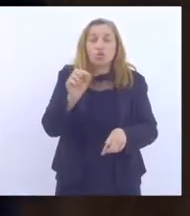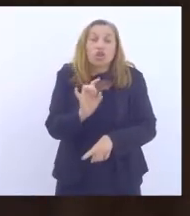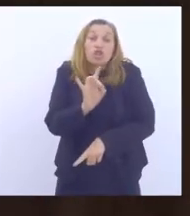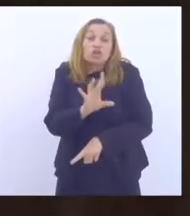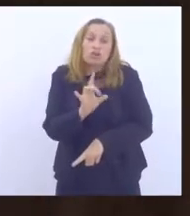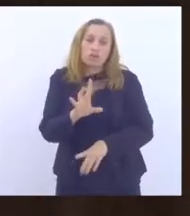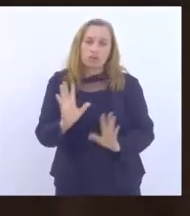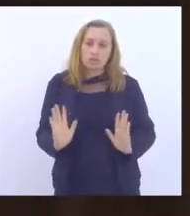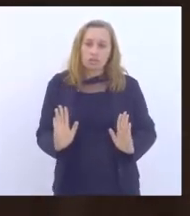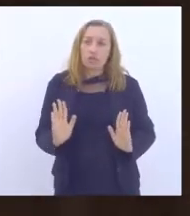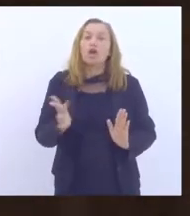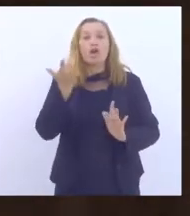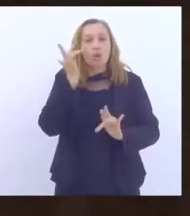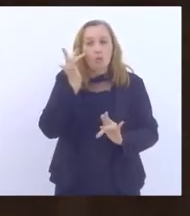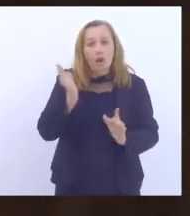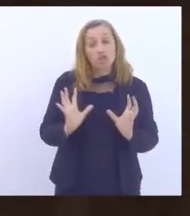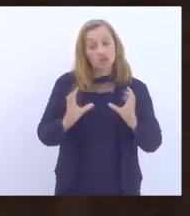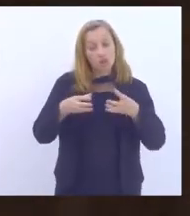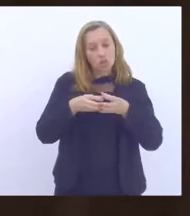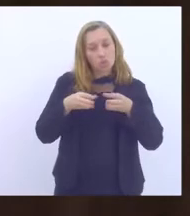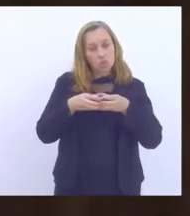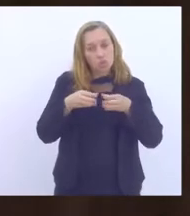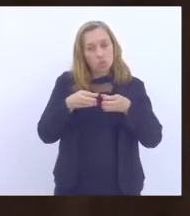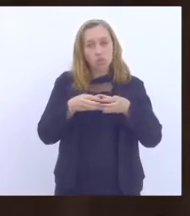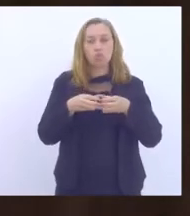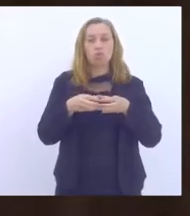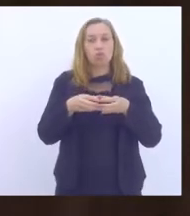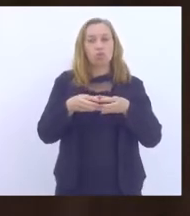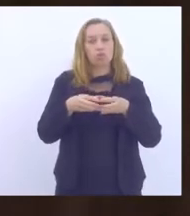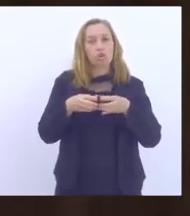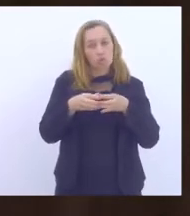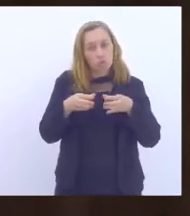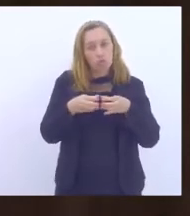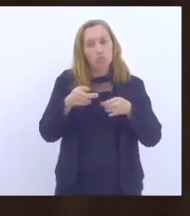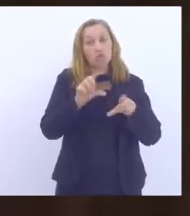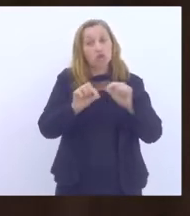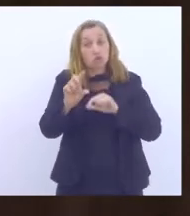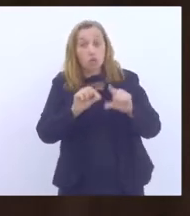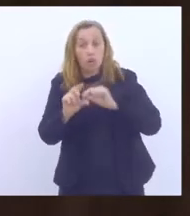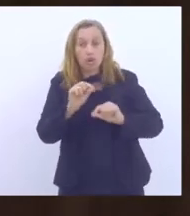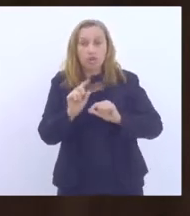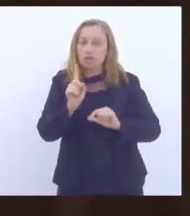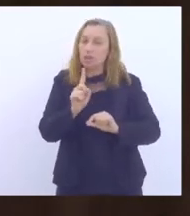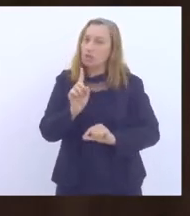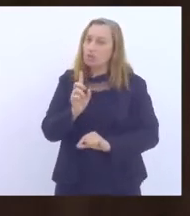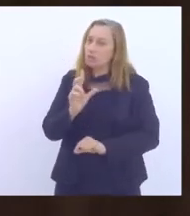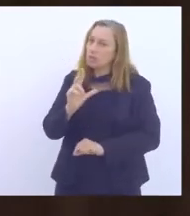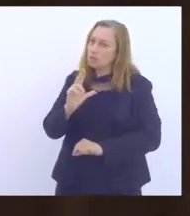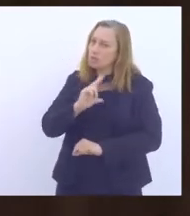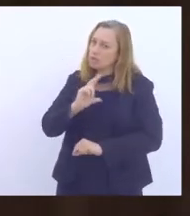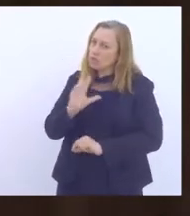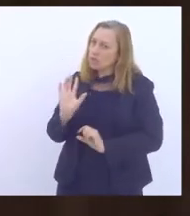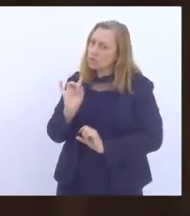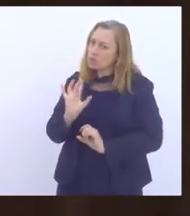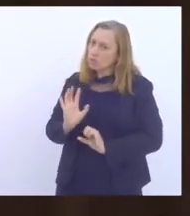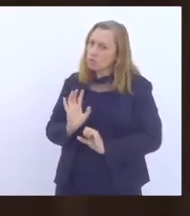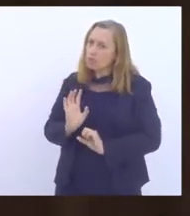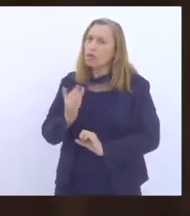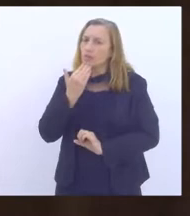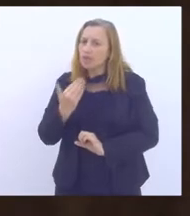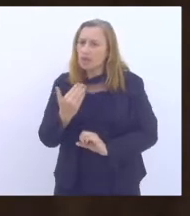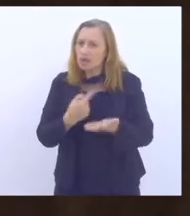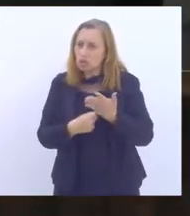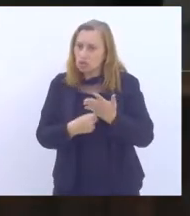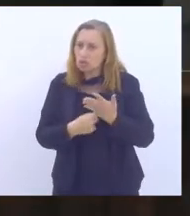eu acho que essas decisões tem que terão que ser feitas através do colegiado não individual eu queria lhe pedir essa